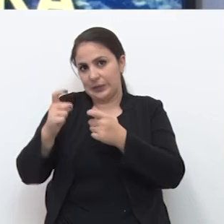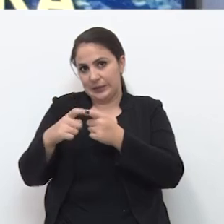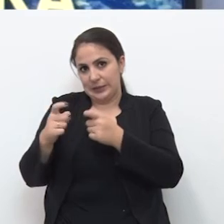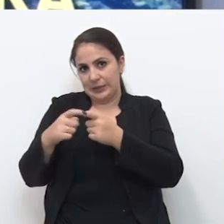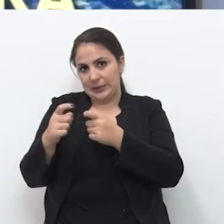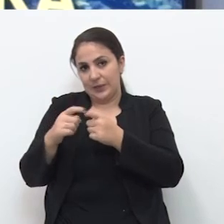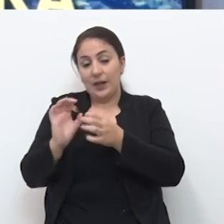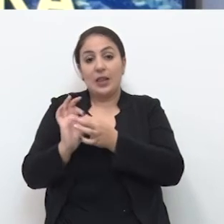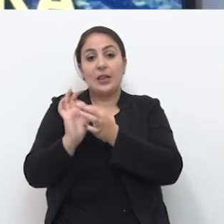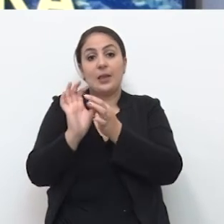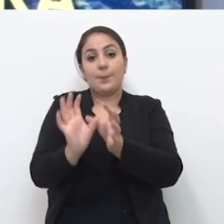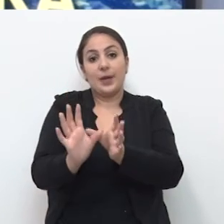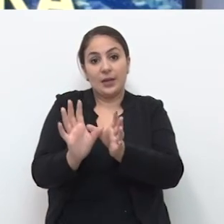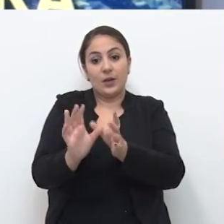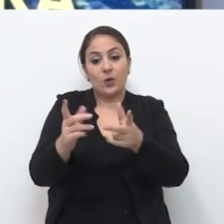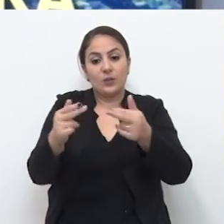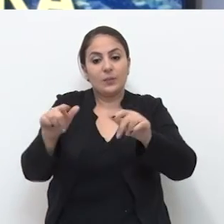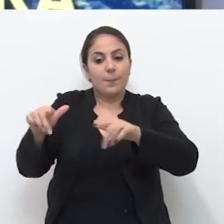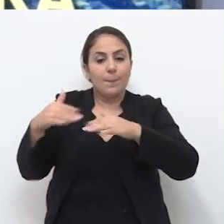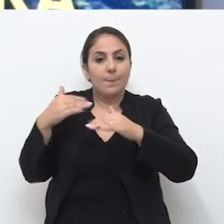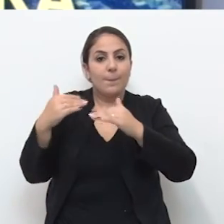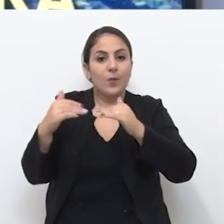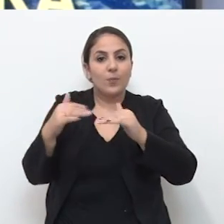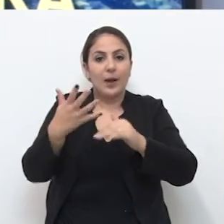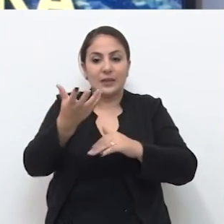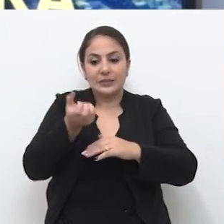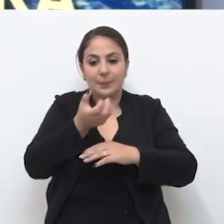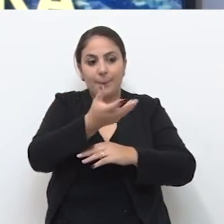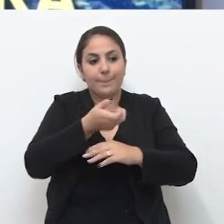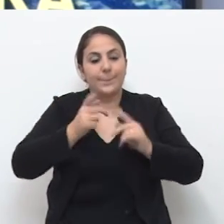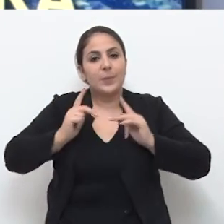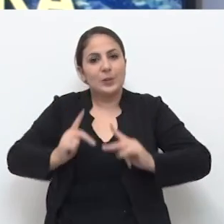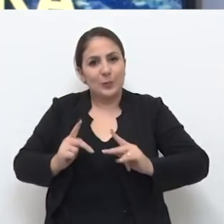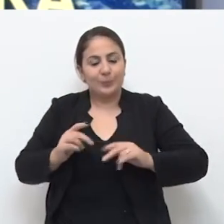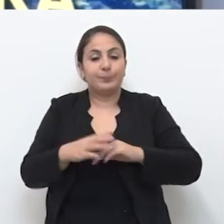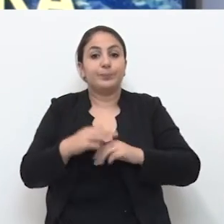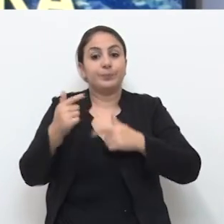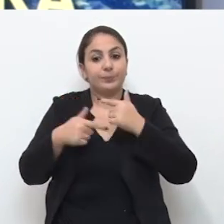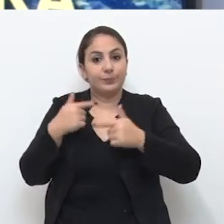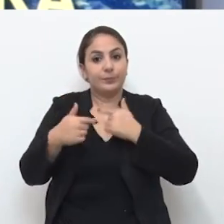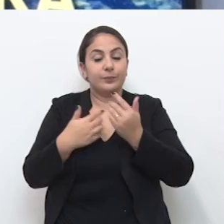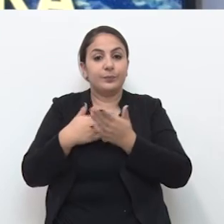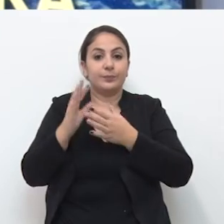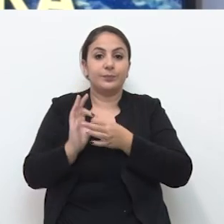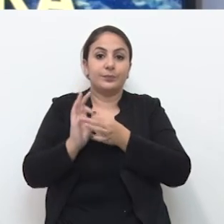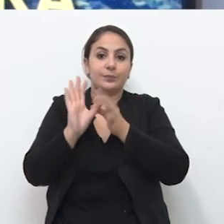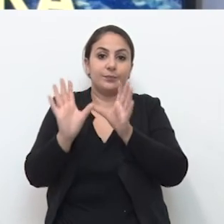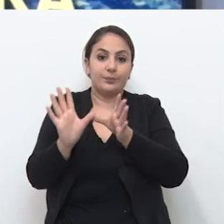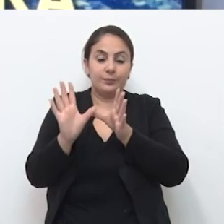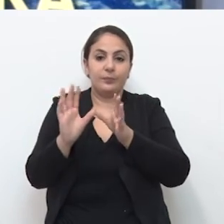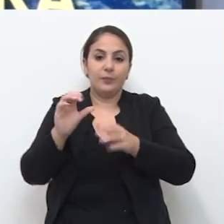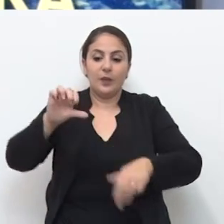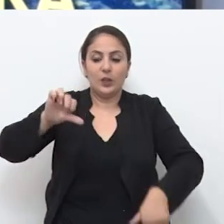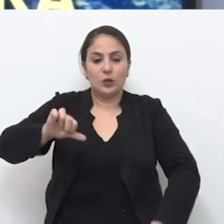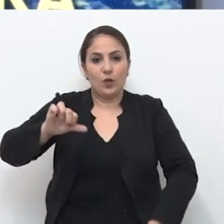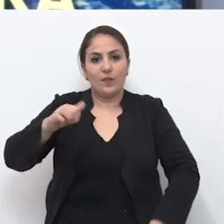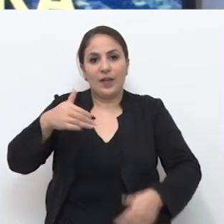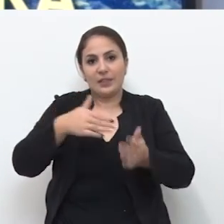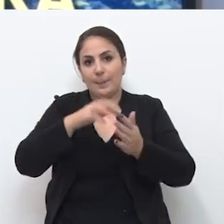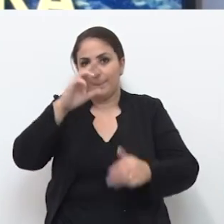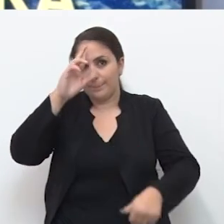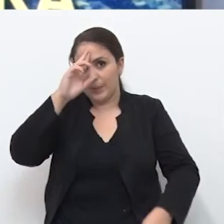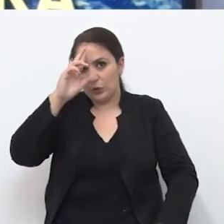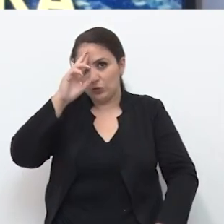Clínicas, vai disponibilizar uma unidade móvel para a captação de doadores. O serviço será disponibilizado das 9